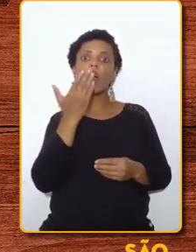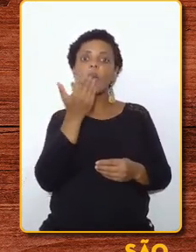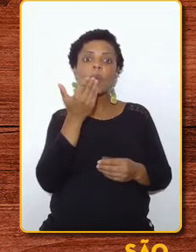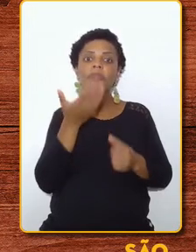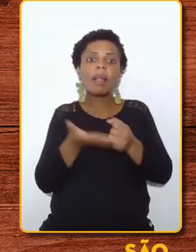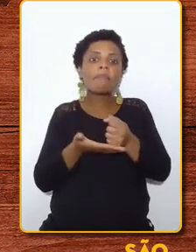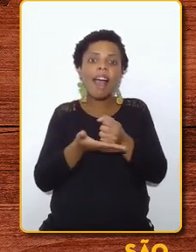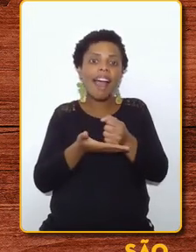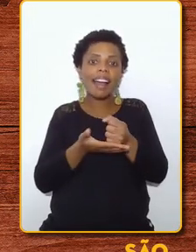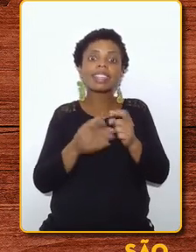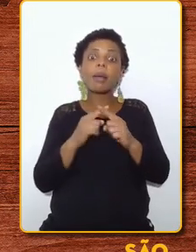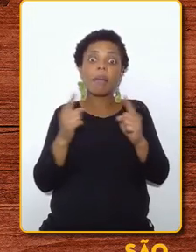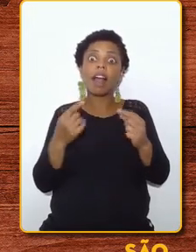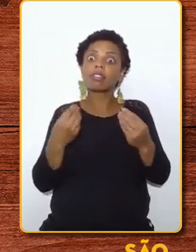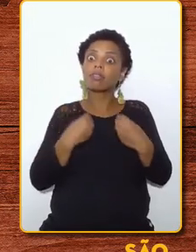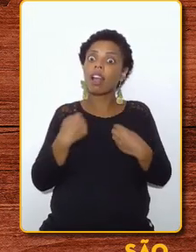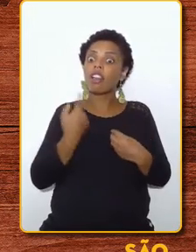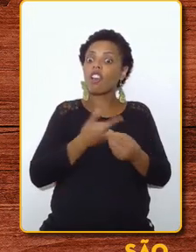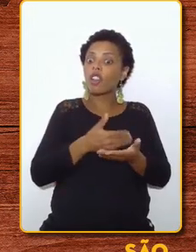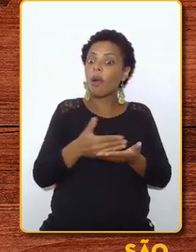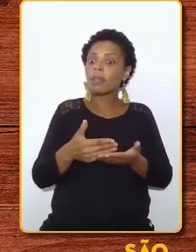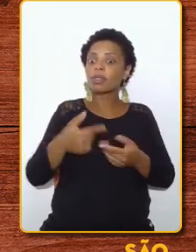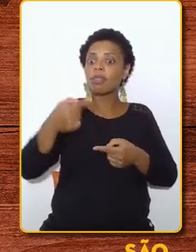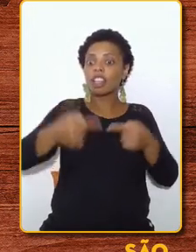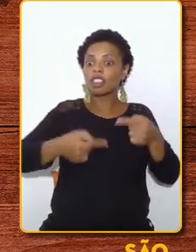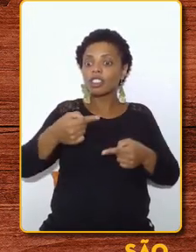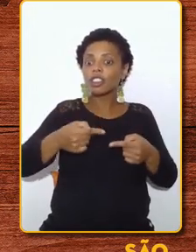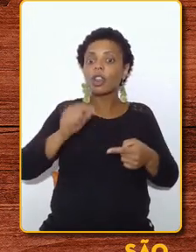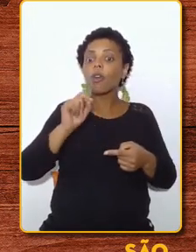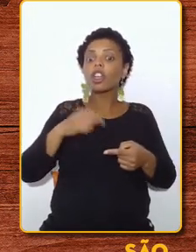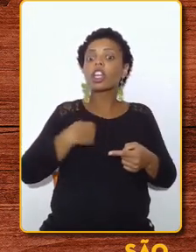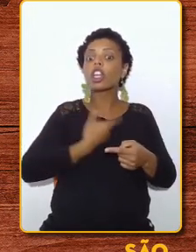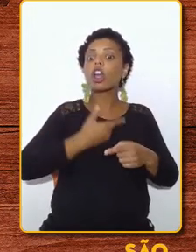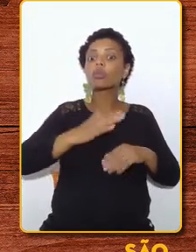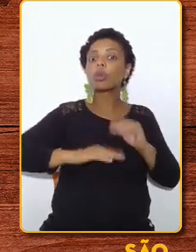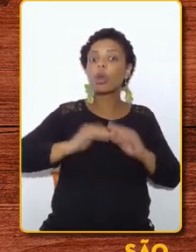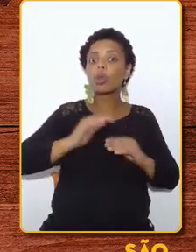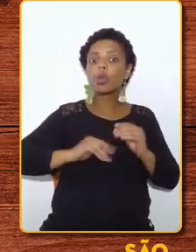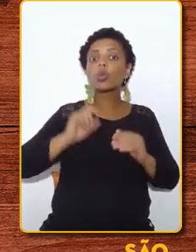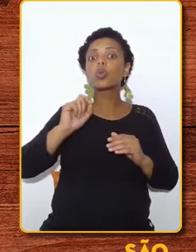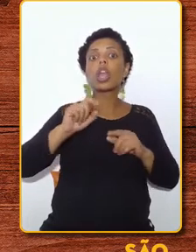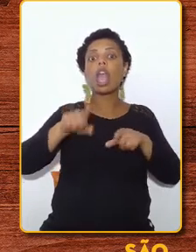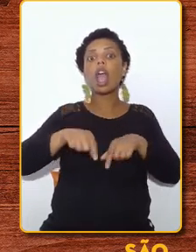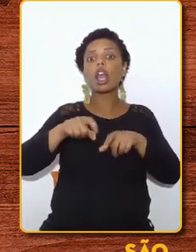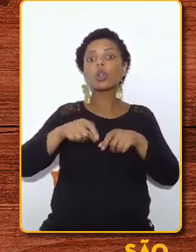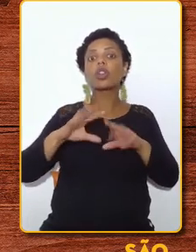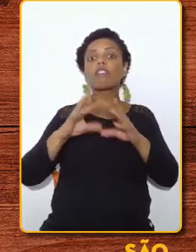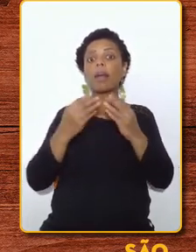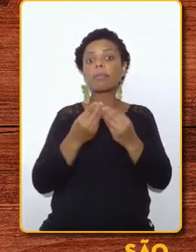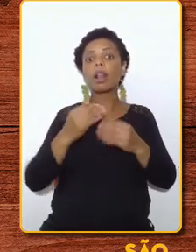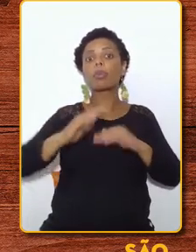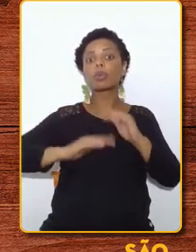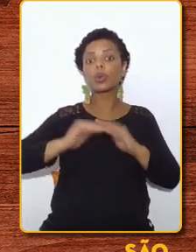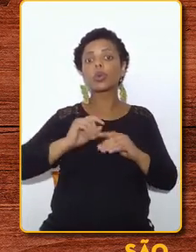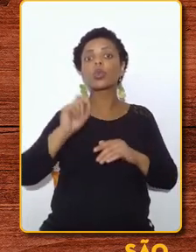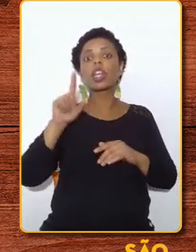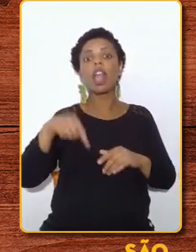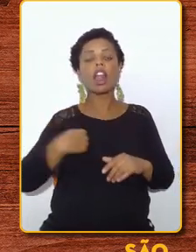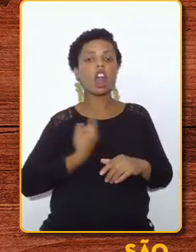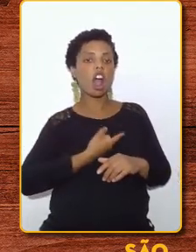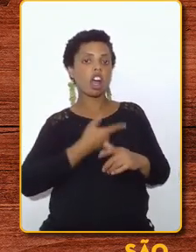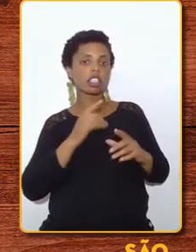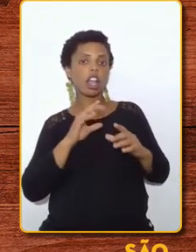uma discussão que é uma discussão do que a gente produz, do que a agricultura familiar produz, do que é a nossa cultura, né? E de o